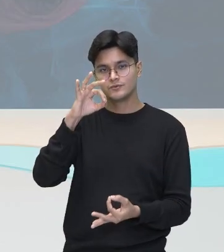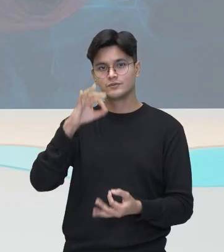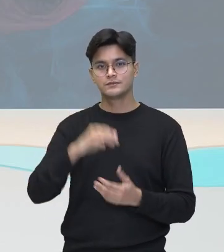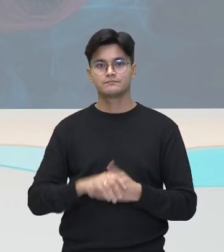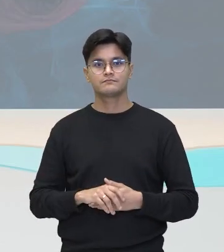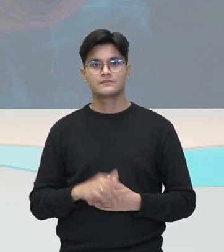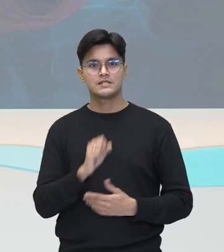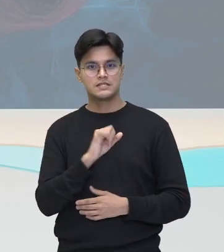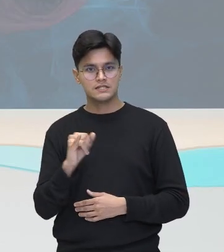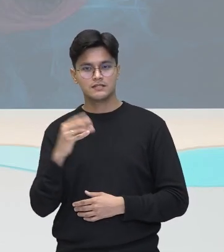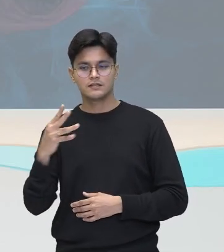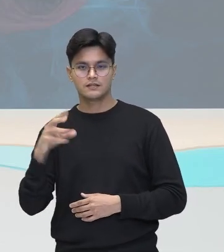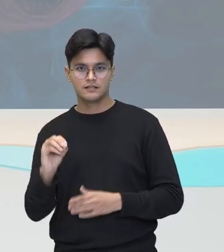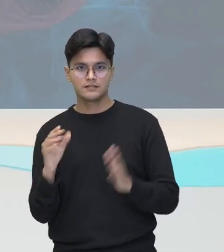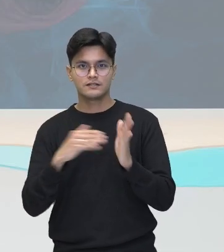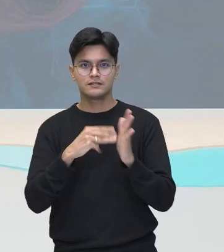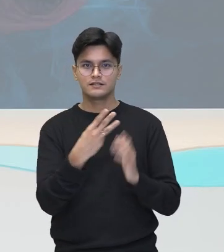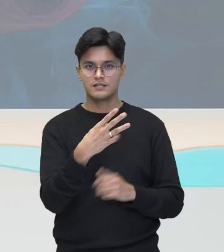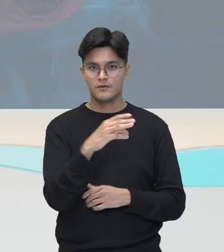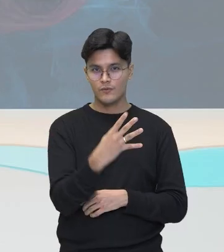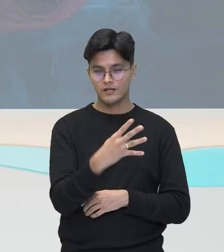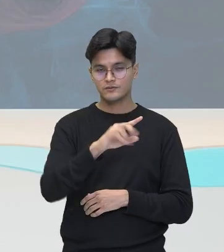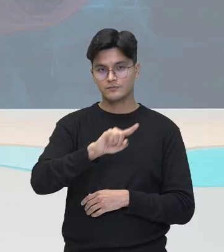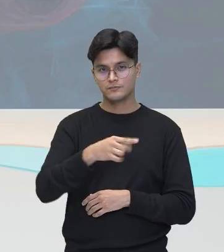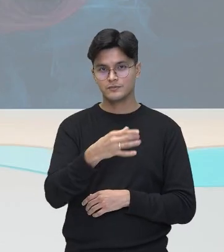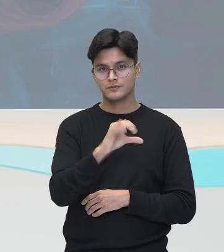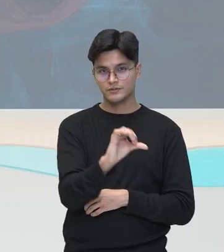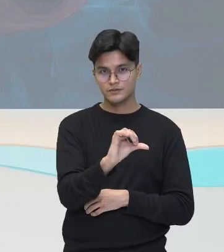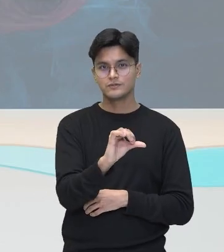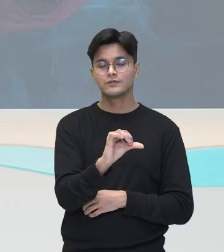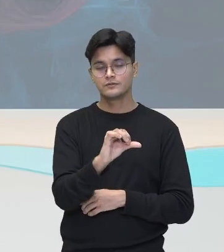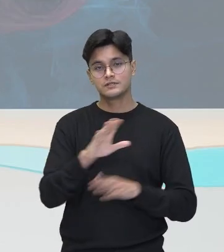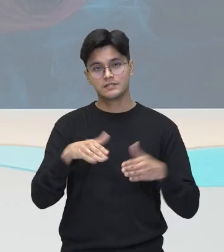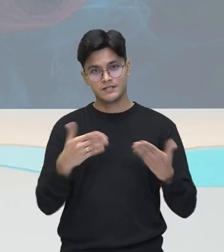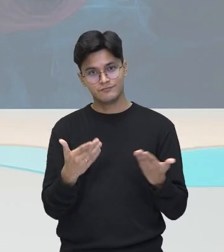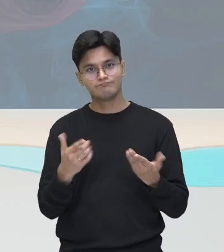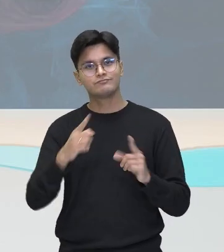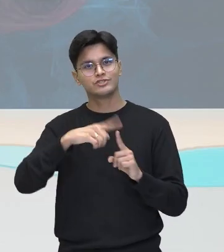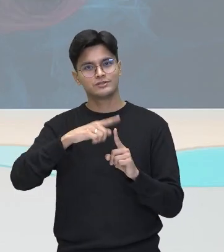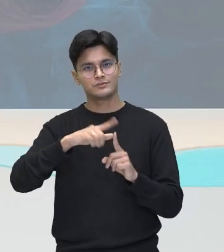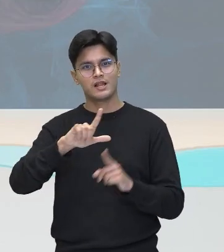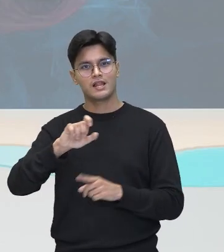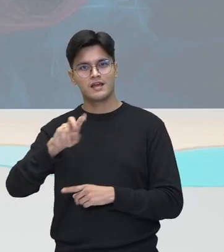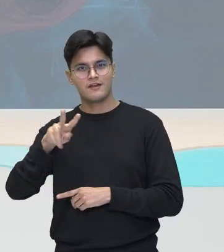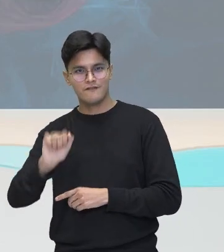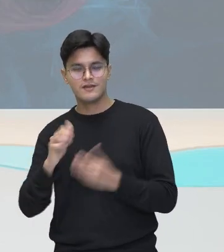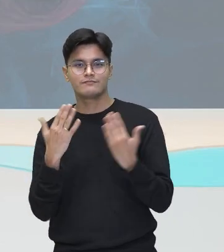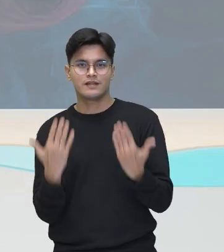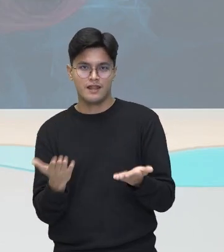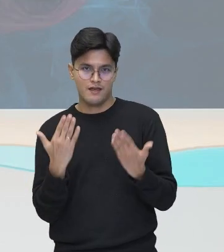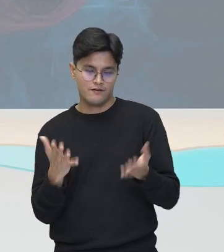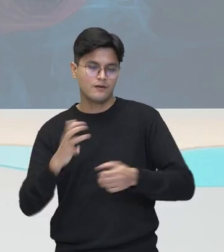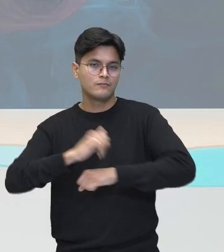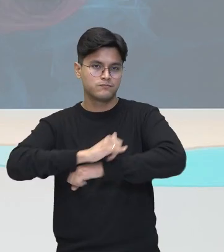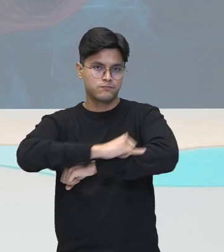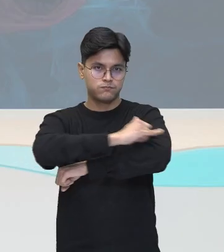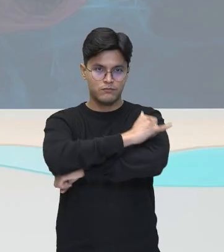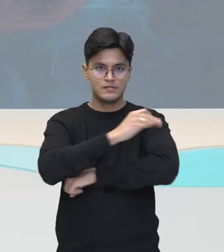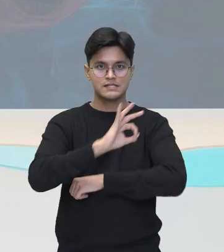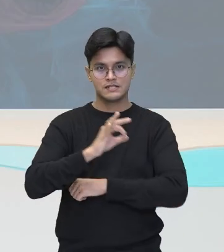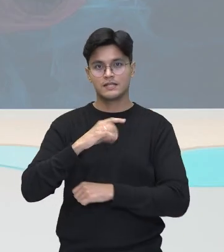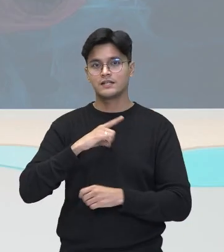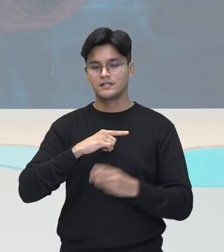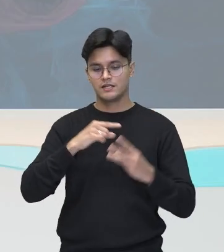ficou entre 30 e 34,9, você está com um grau de obesidade leve. Nós temos aí mais 2 graus aí, ó. Vamos ver? Tá aí, ó.